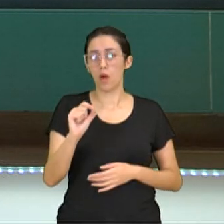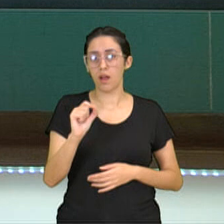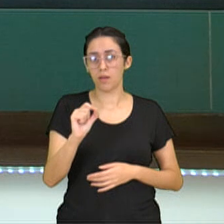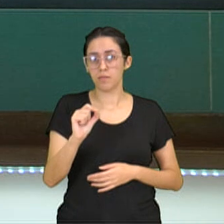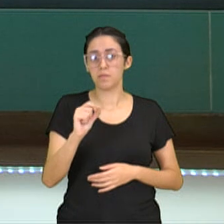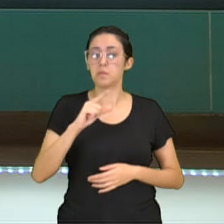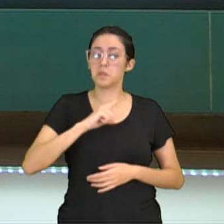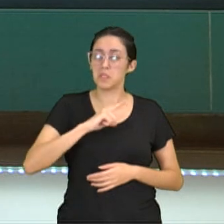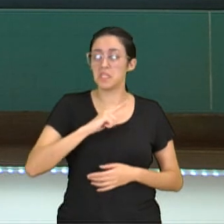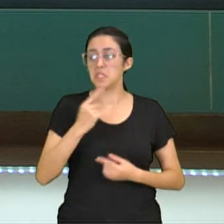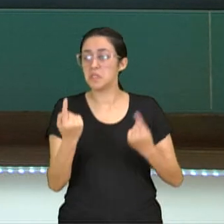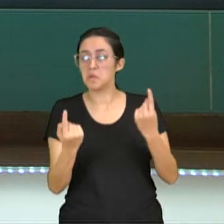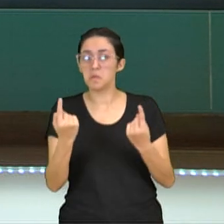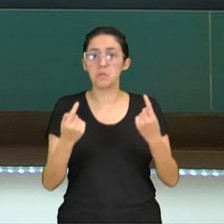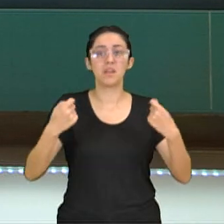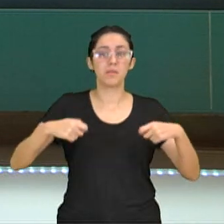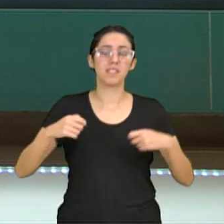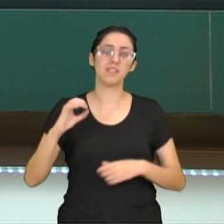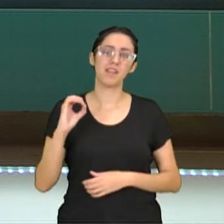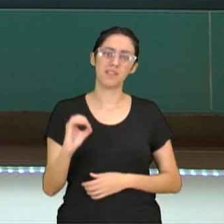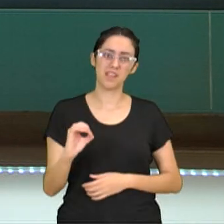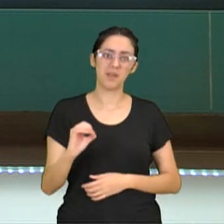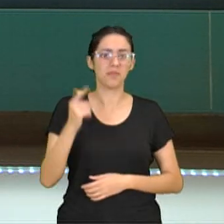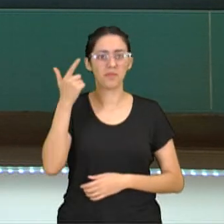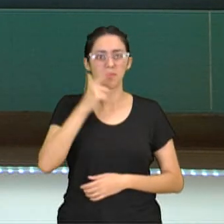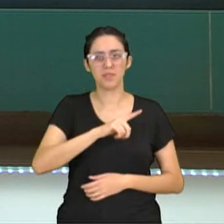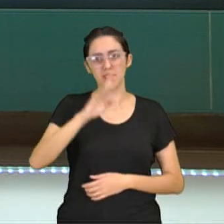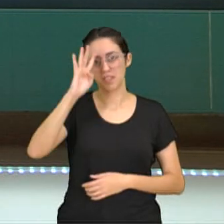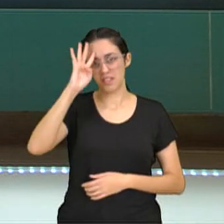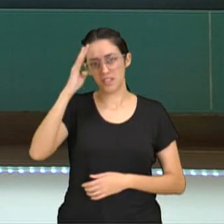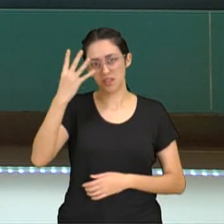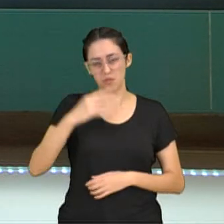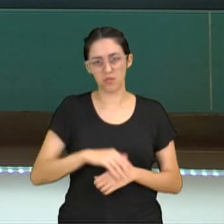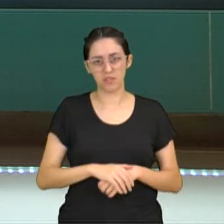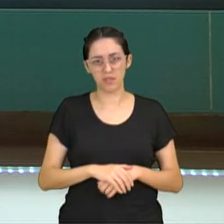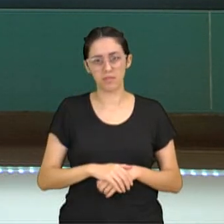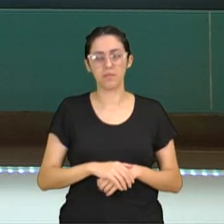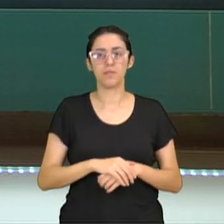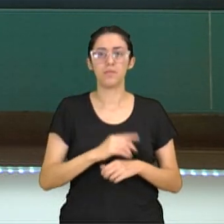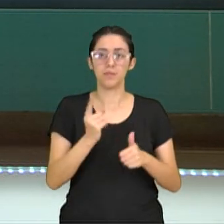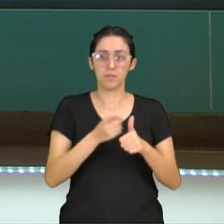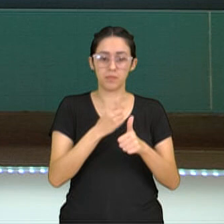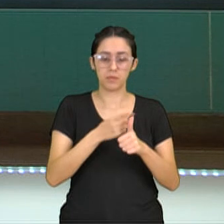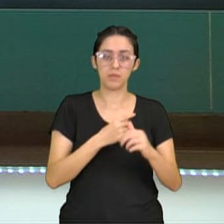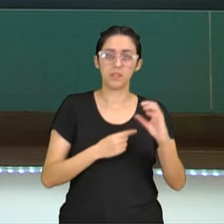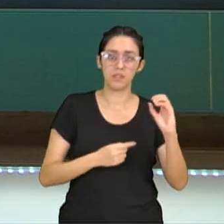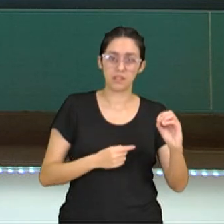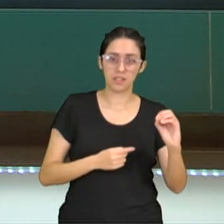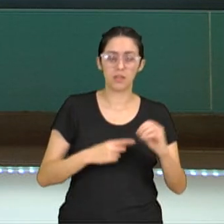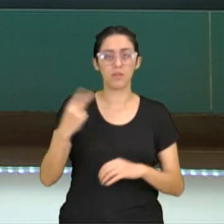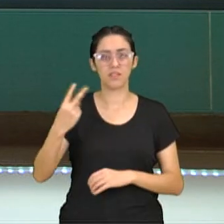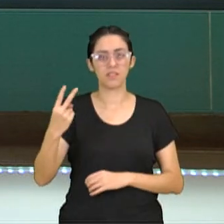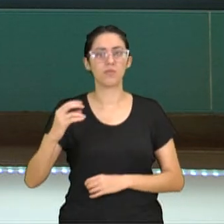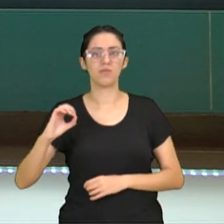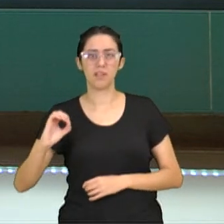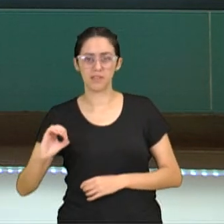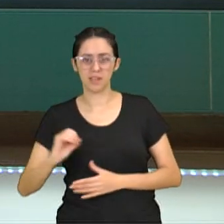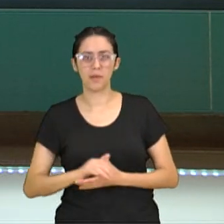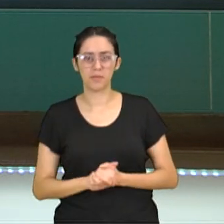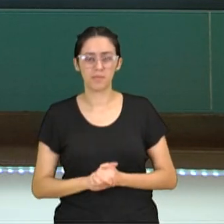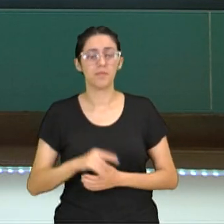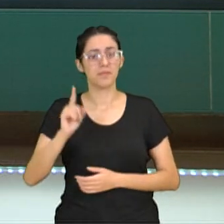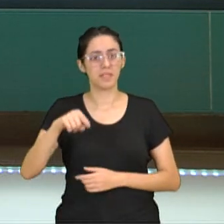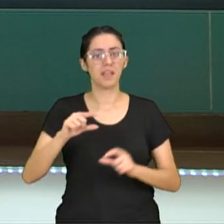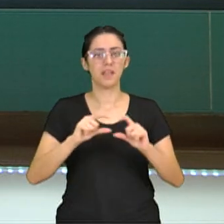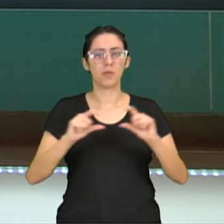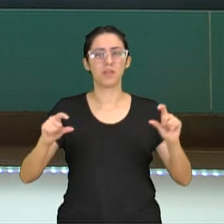parcelas tem que ser zero. E é assim que a gente resolve, ó. A primeira parcela é zero ou a segunda parcela é zero. Equação do